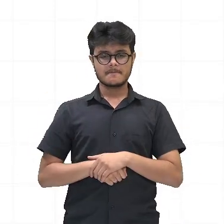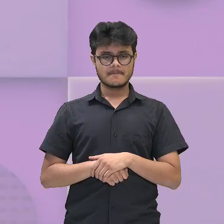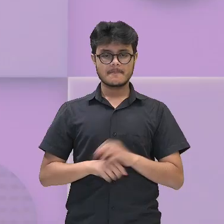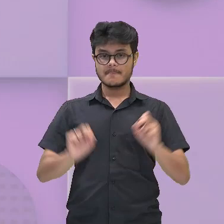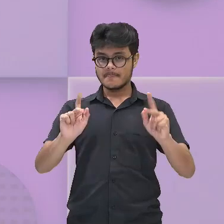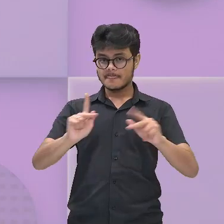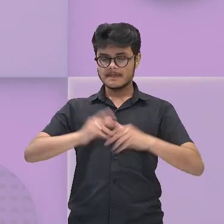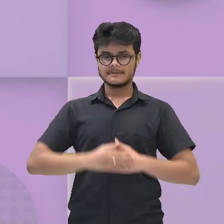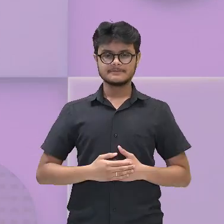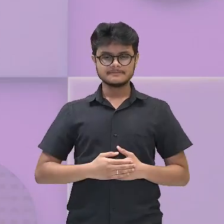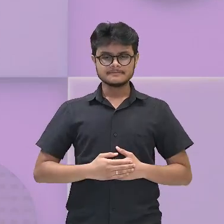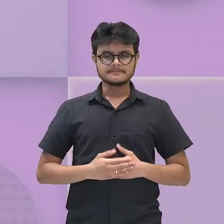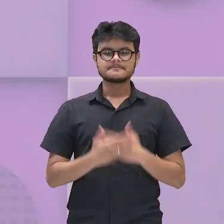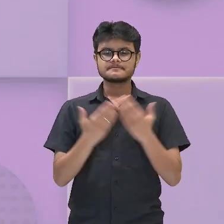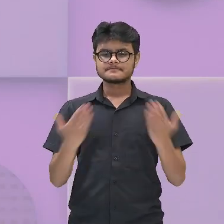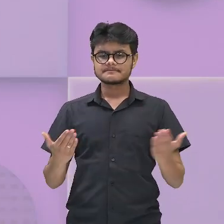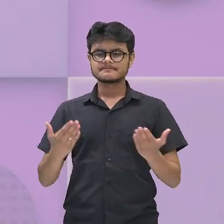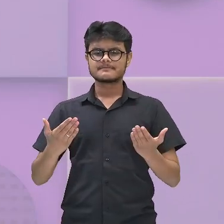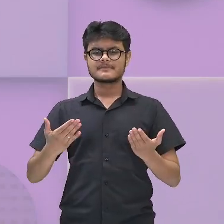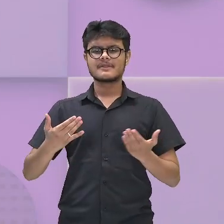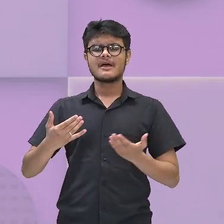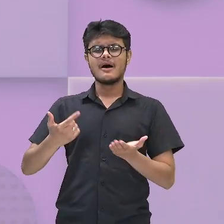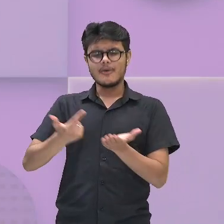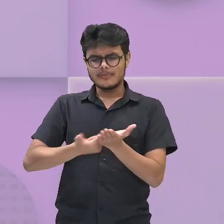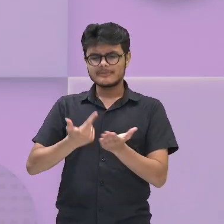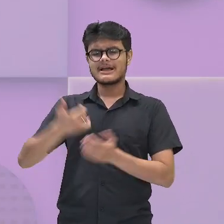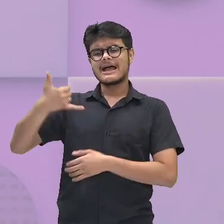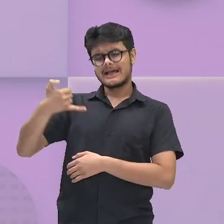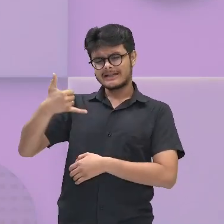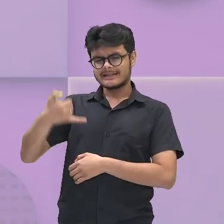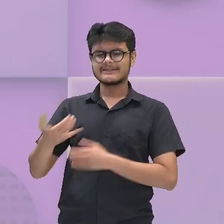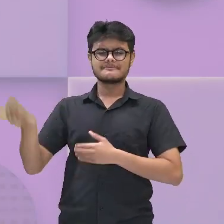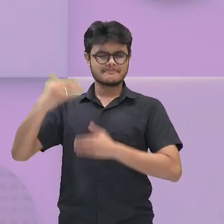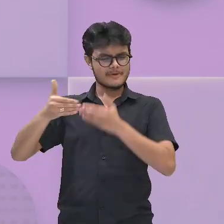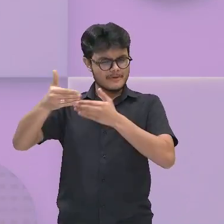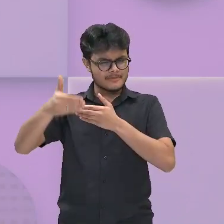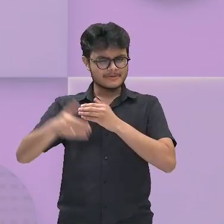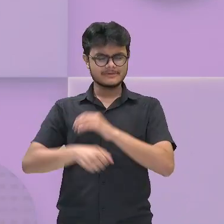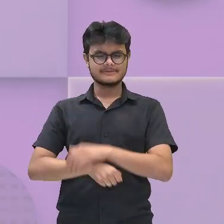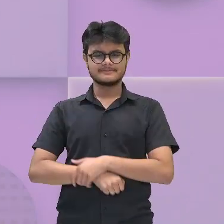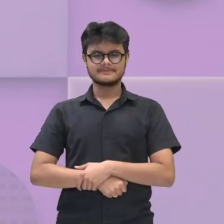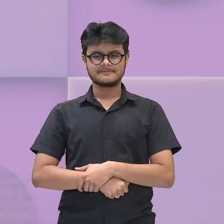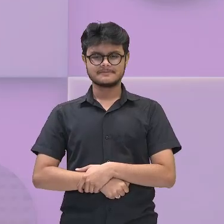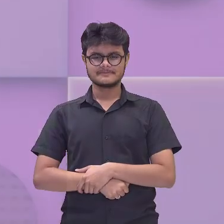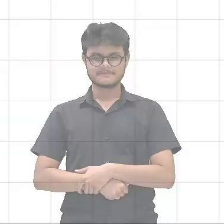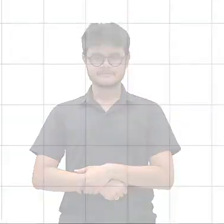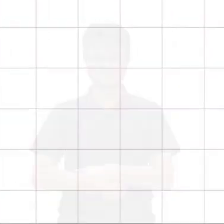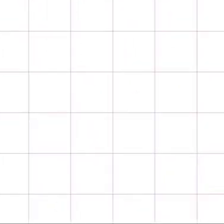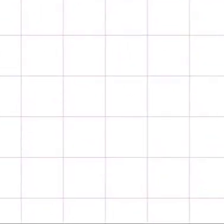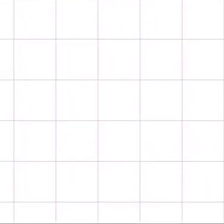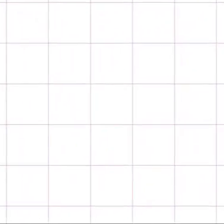Tudo bem? Então, pegue sua caneta, pegue seu caderno e vamos para a aula.